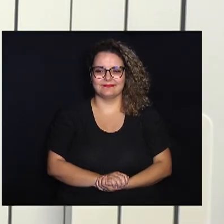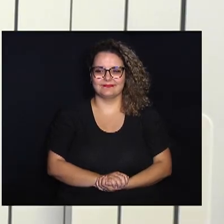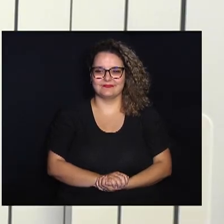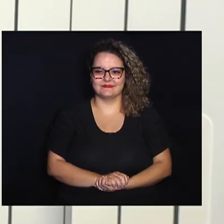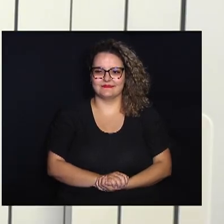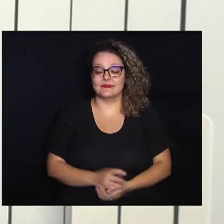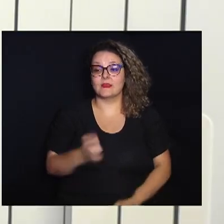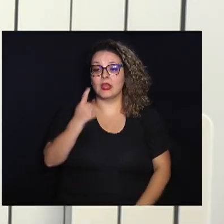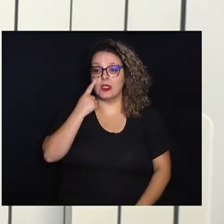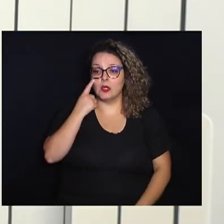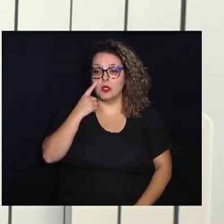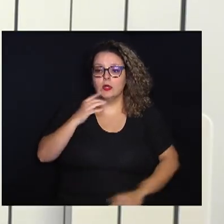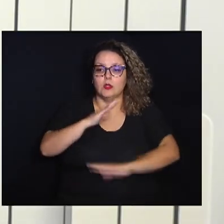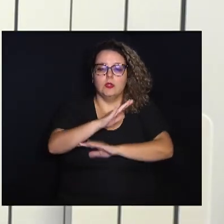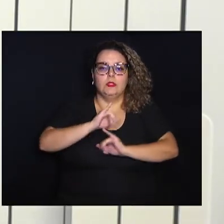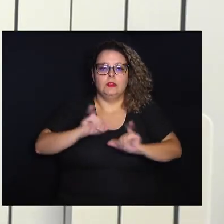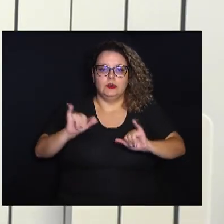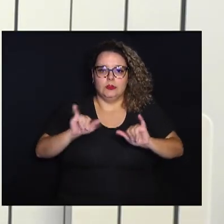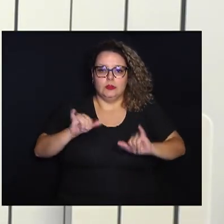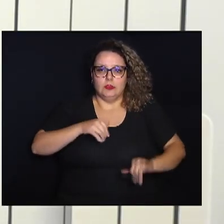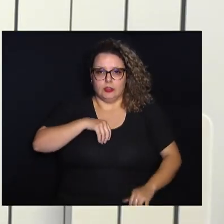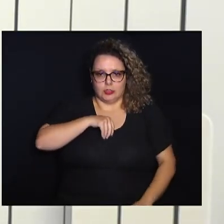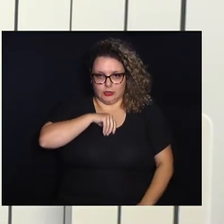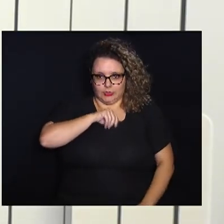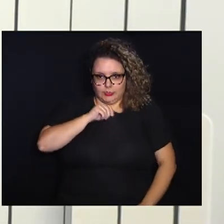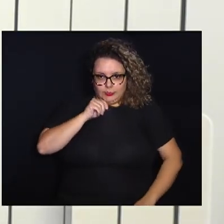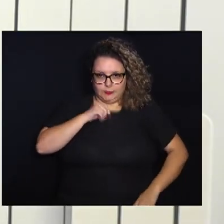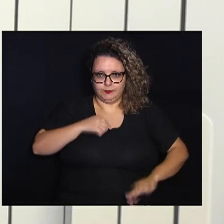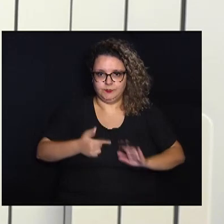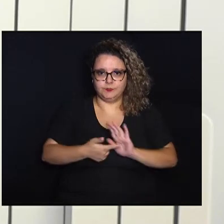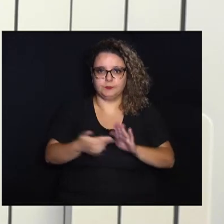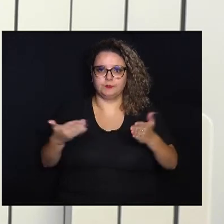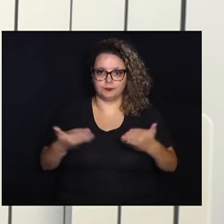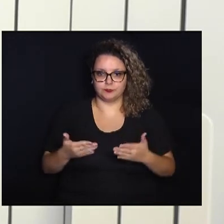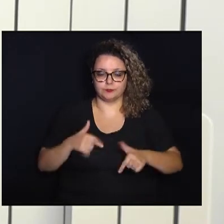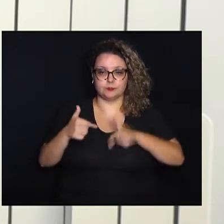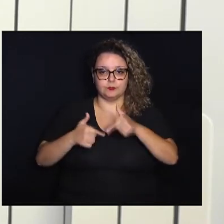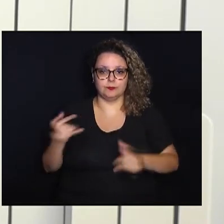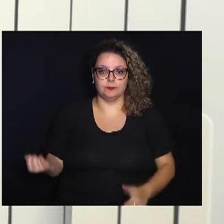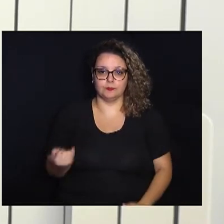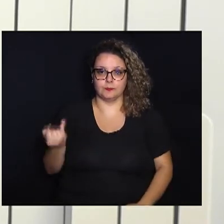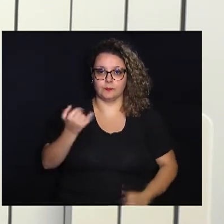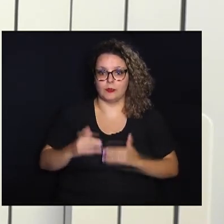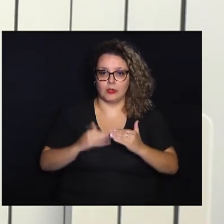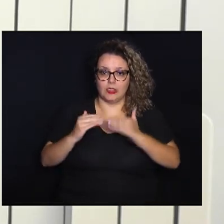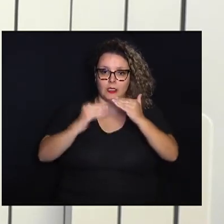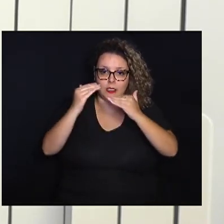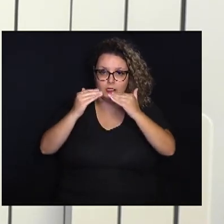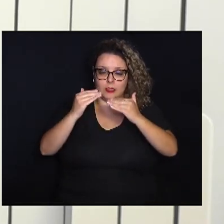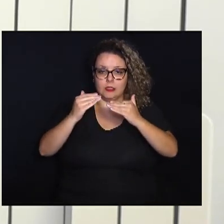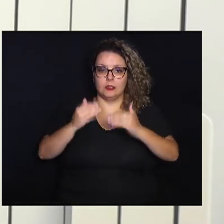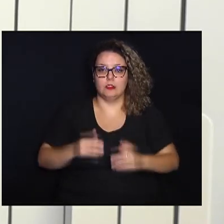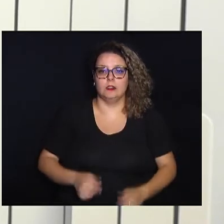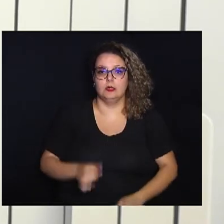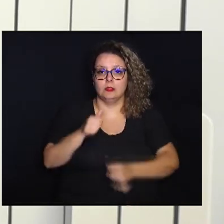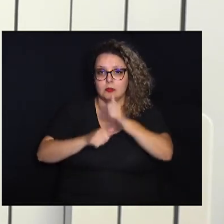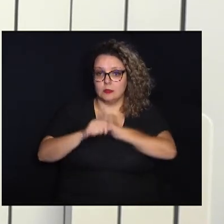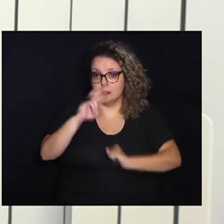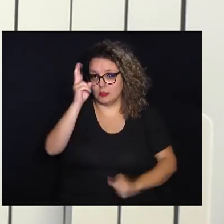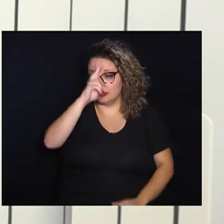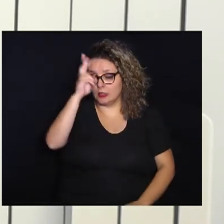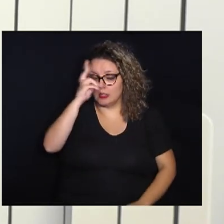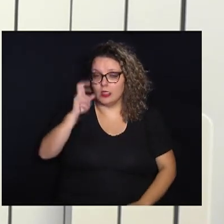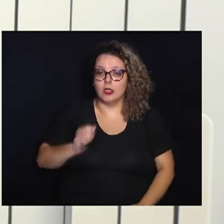E olha só, o jornal Câmara Notícia mostra agora o trabalho muito importante desenvolvido pelos Alcoólicos Anônimos,